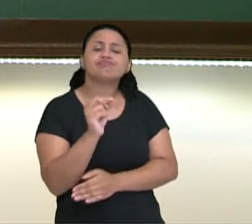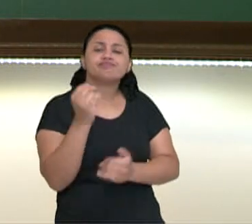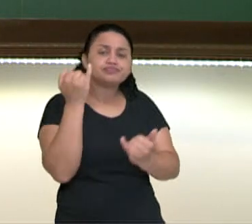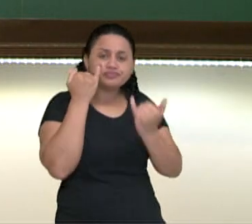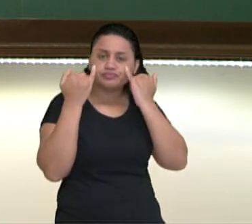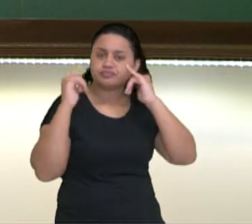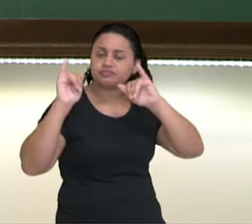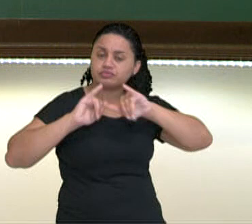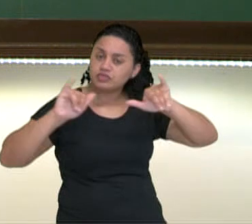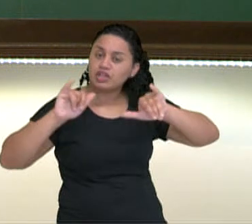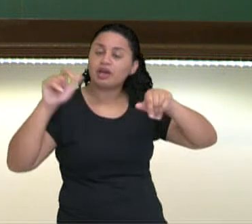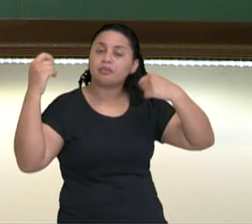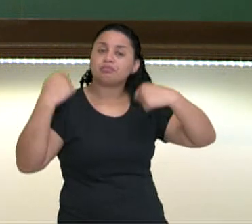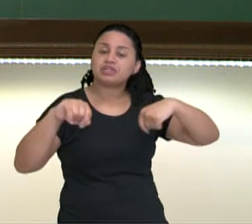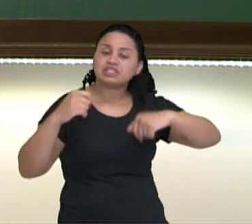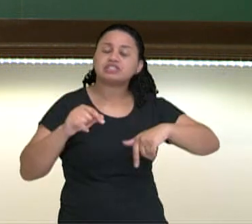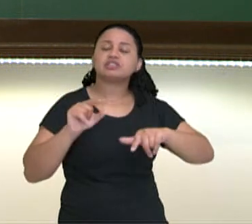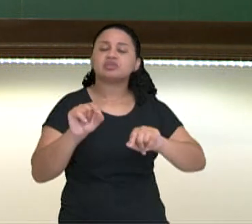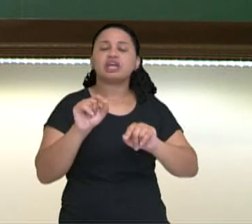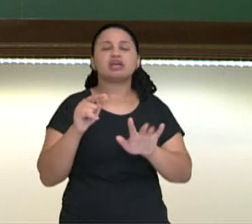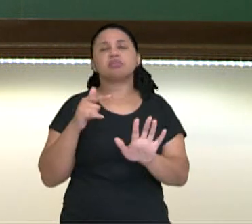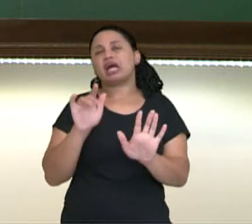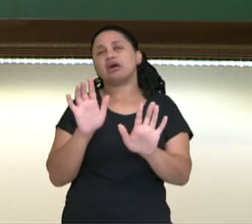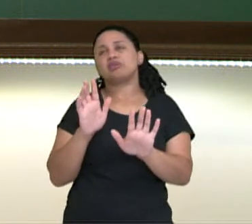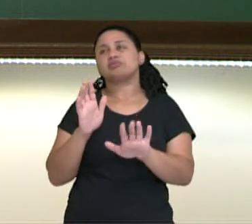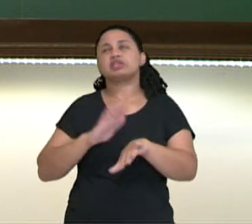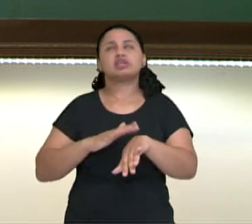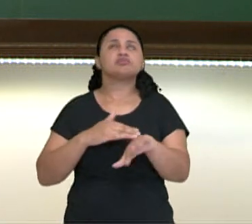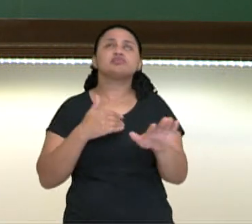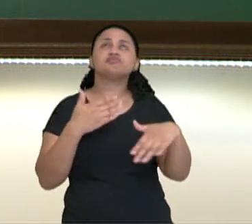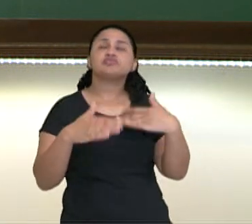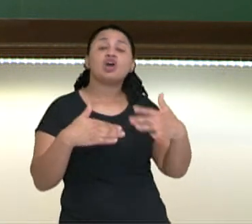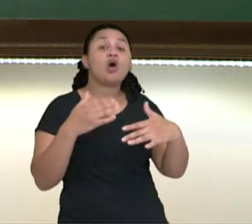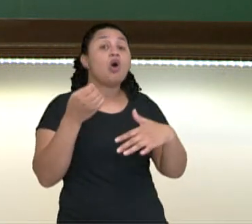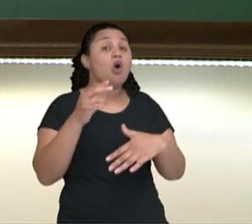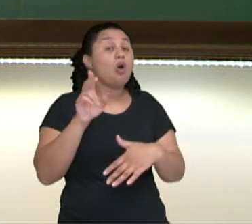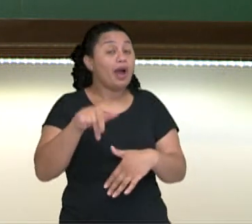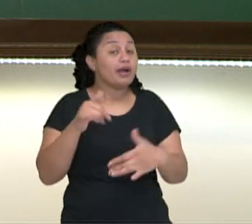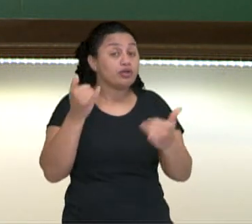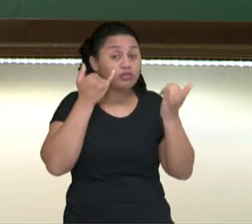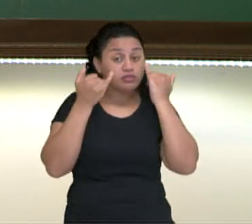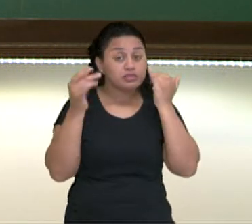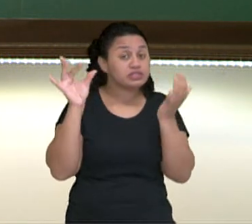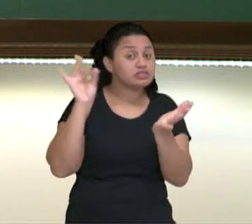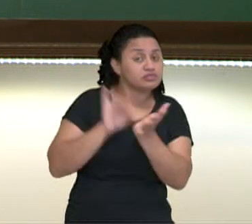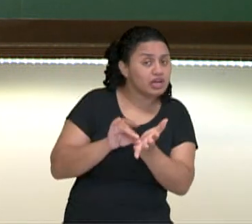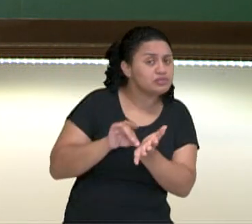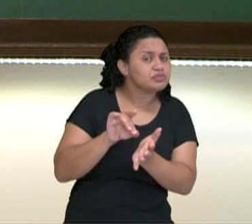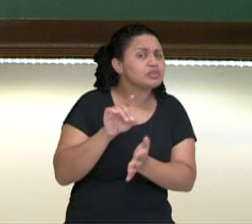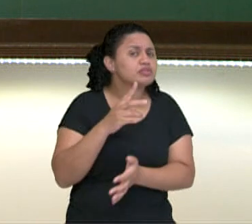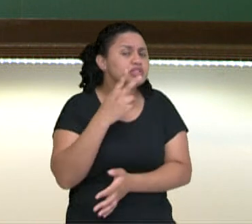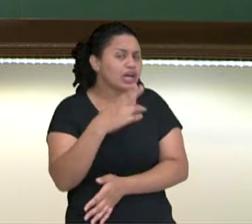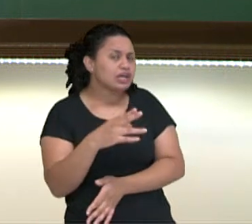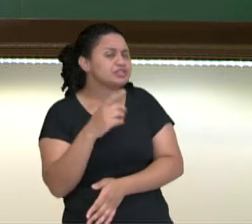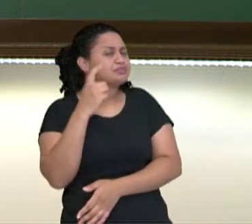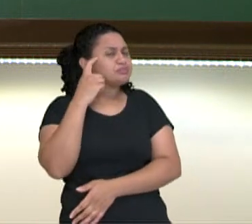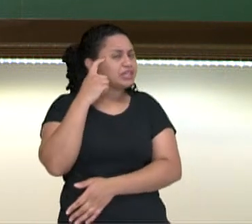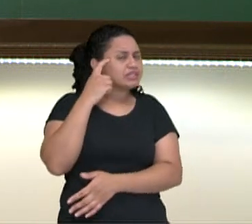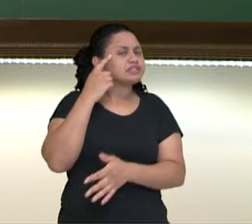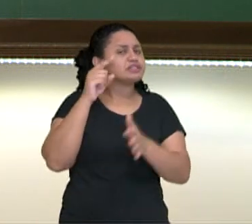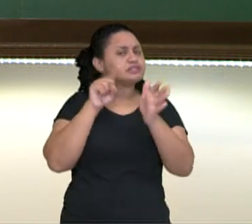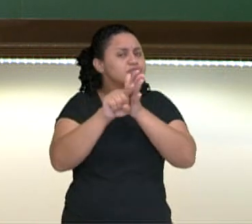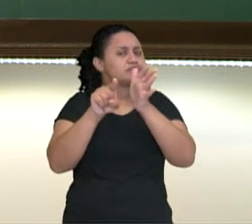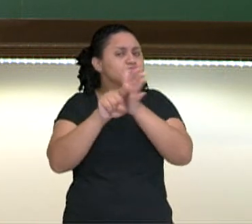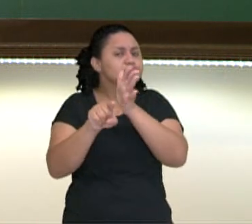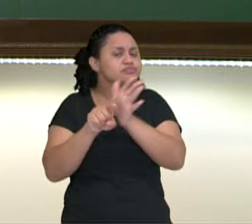notícias devem ser mais para entretenimento ou para informação? O que você acha? Pense um pouquinho a respeito dessas